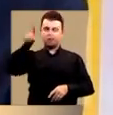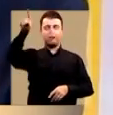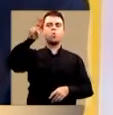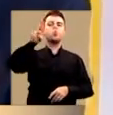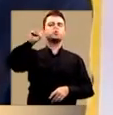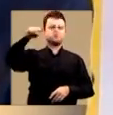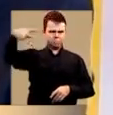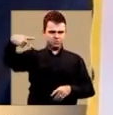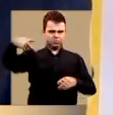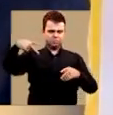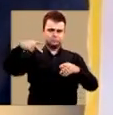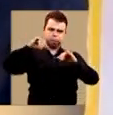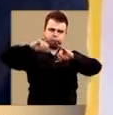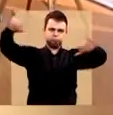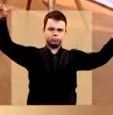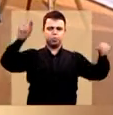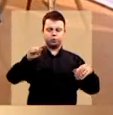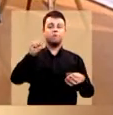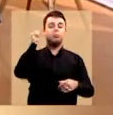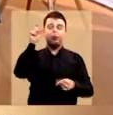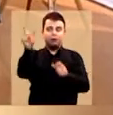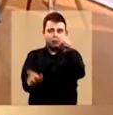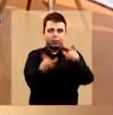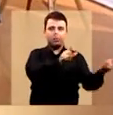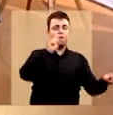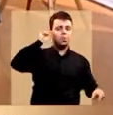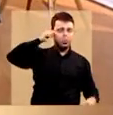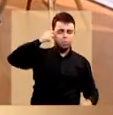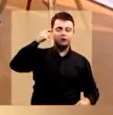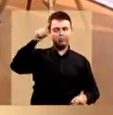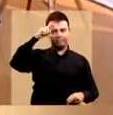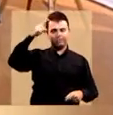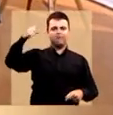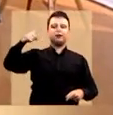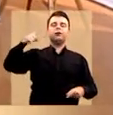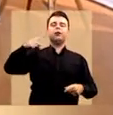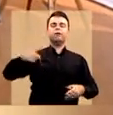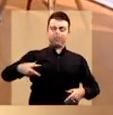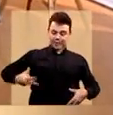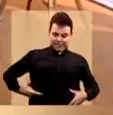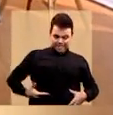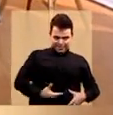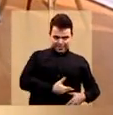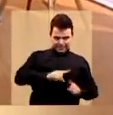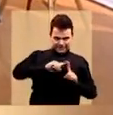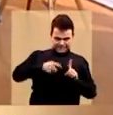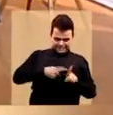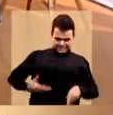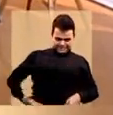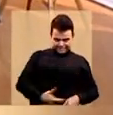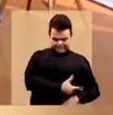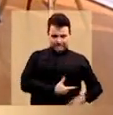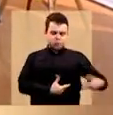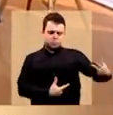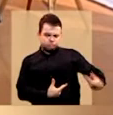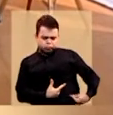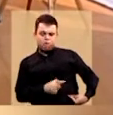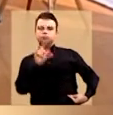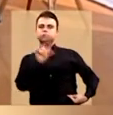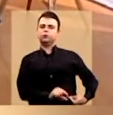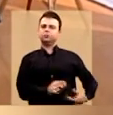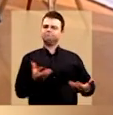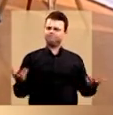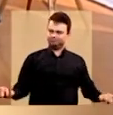publicou a Universidade de São Paulo, dizendo que as mulheres negras recebem menos anestesia durante o parto. Então, eu estou falando de